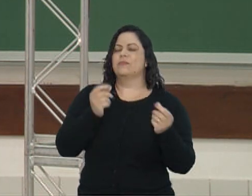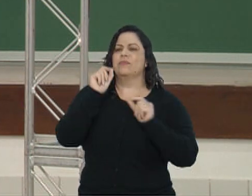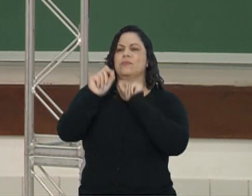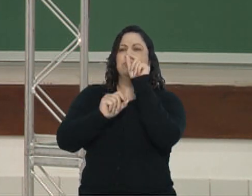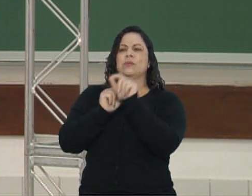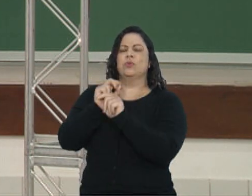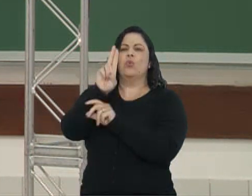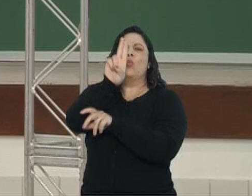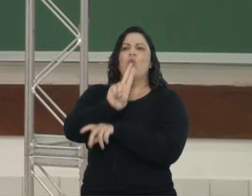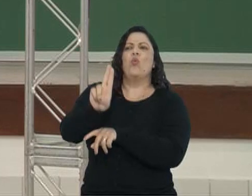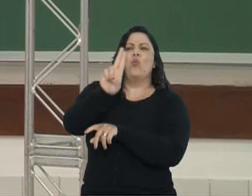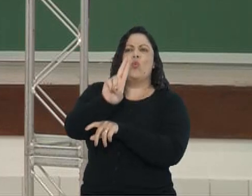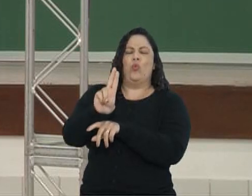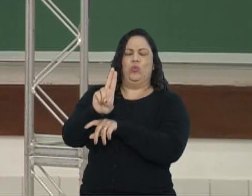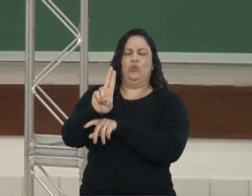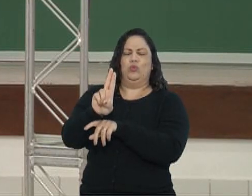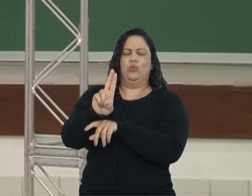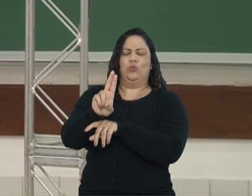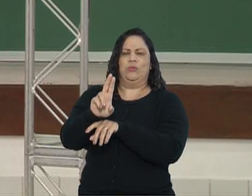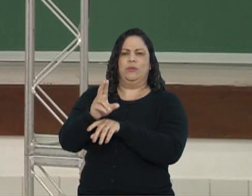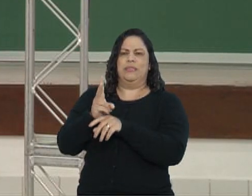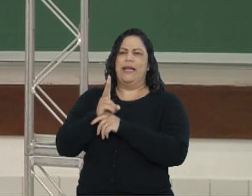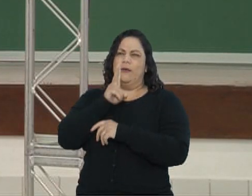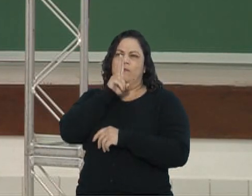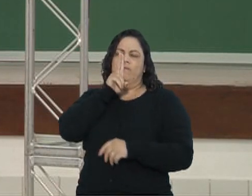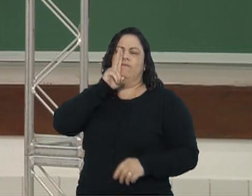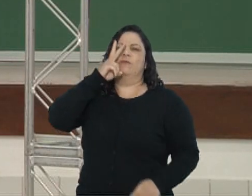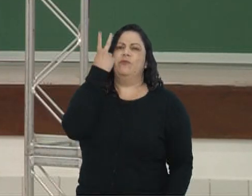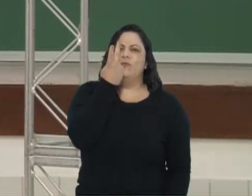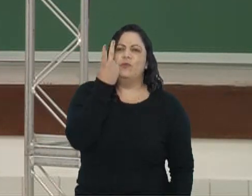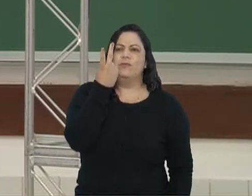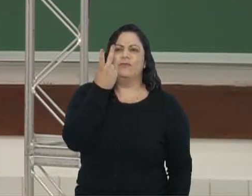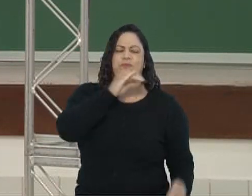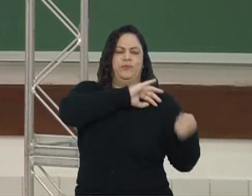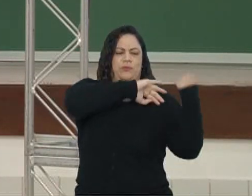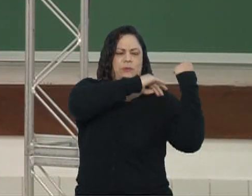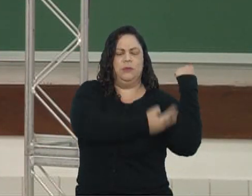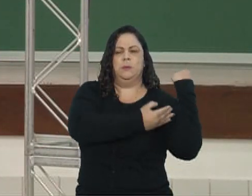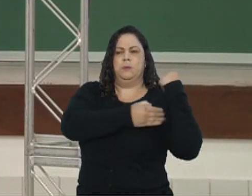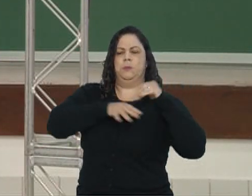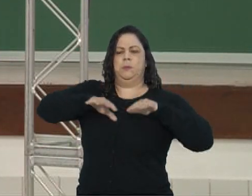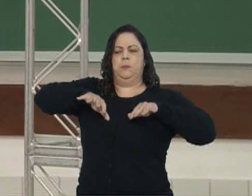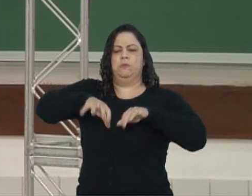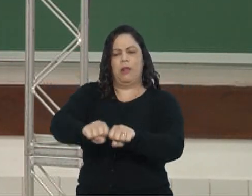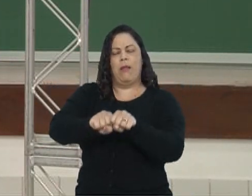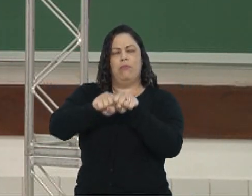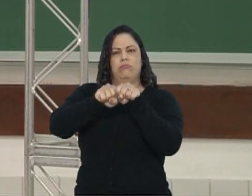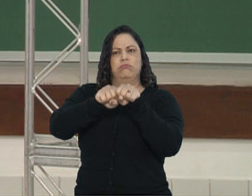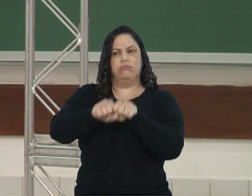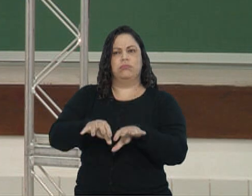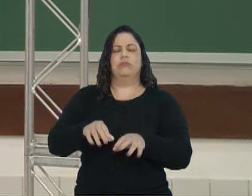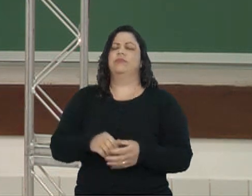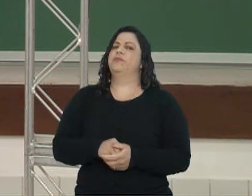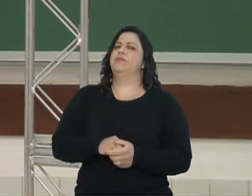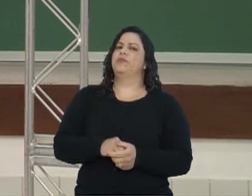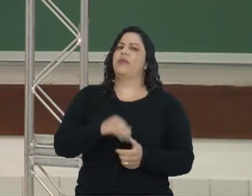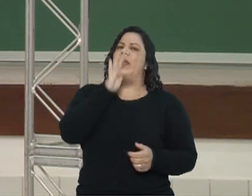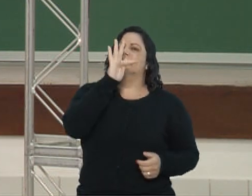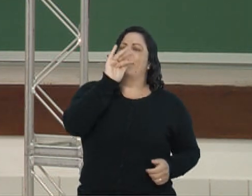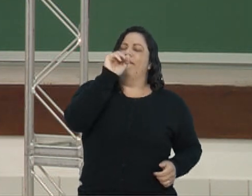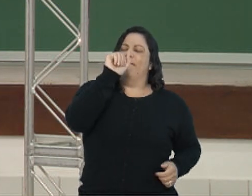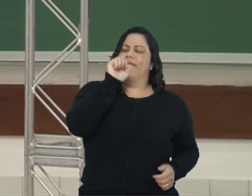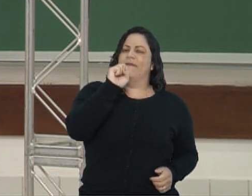força. Ganhou território pela força. O fascismo tentou conquistar também as